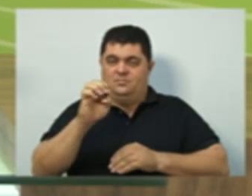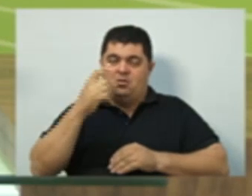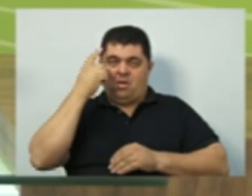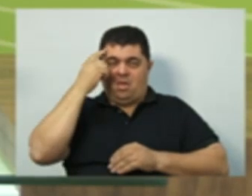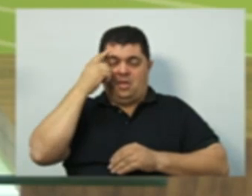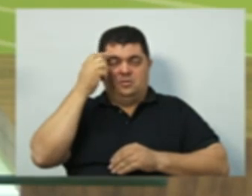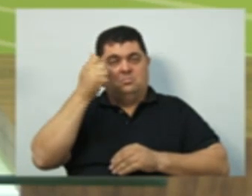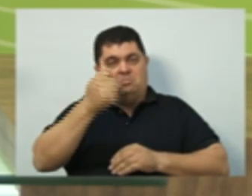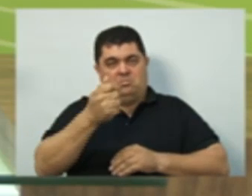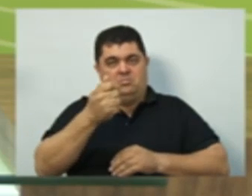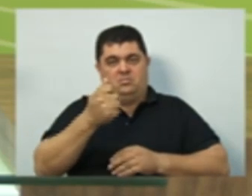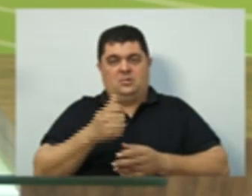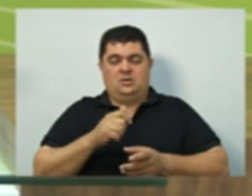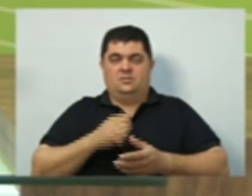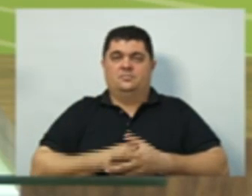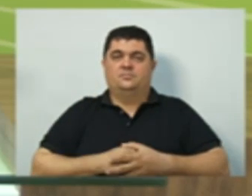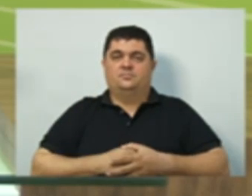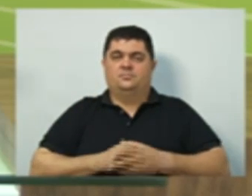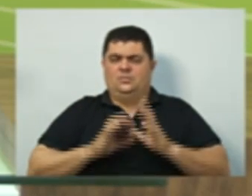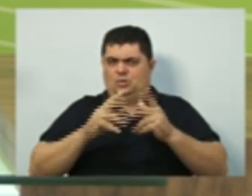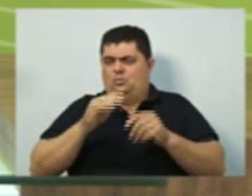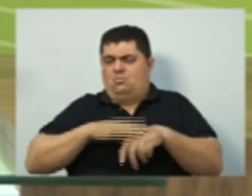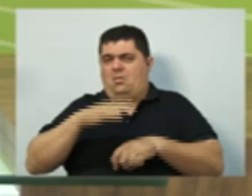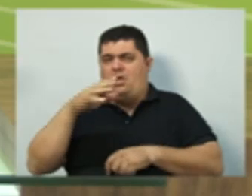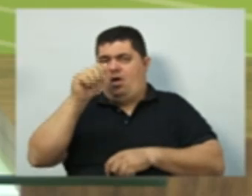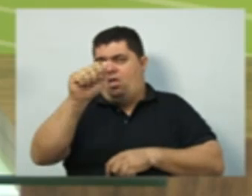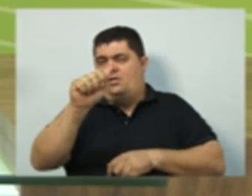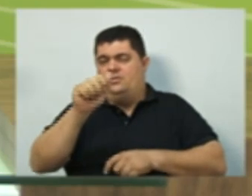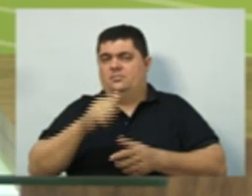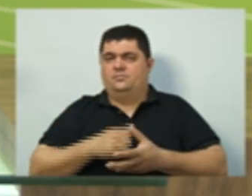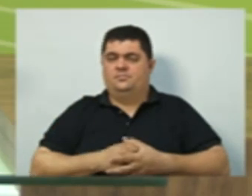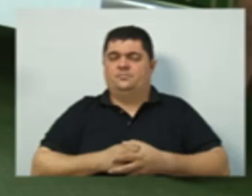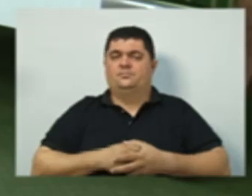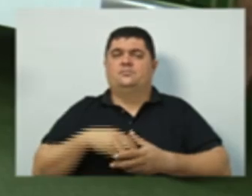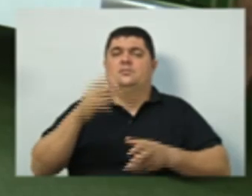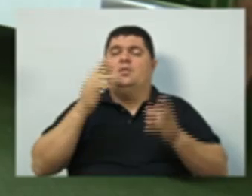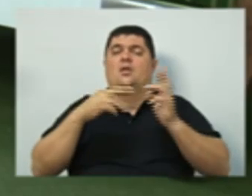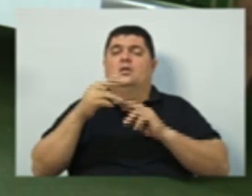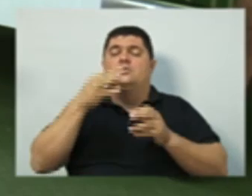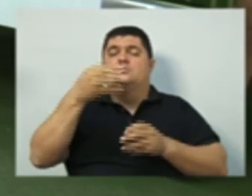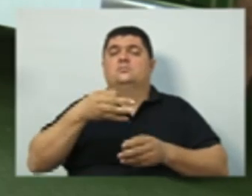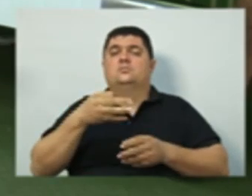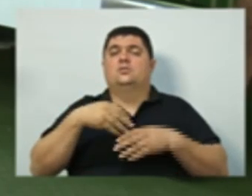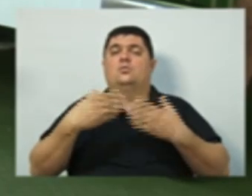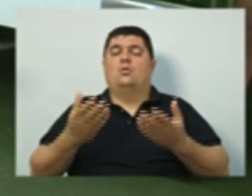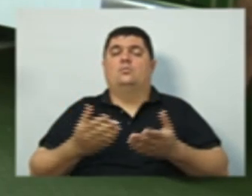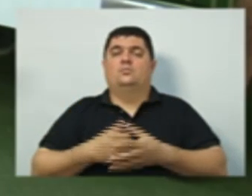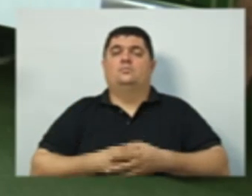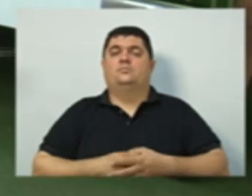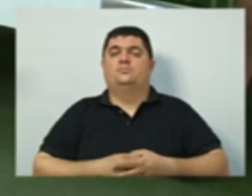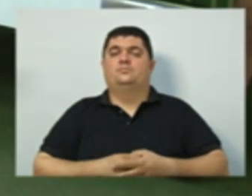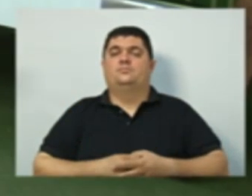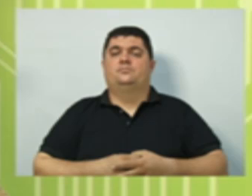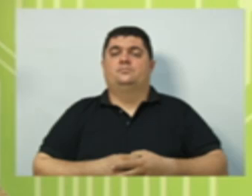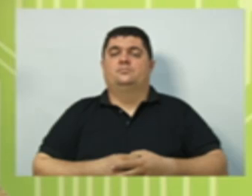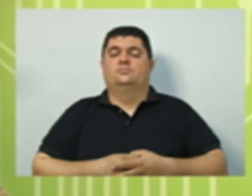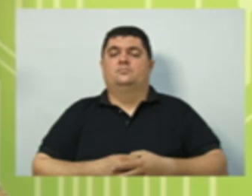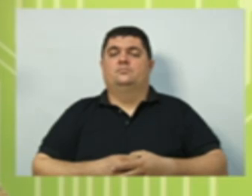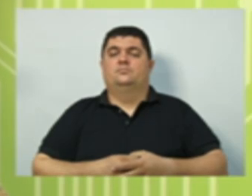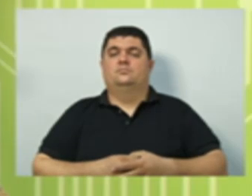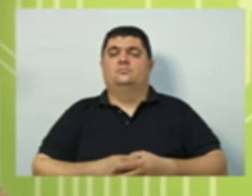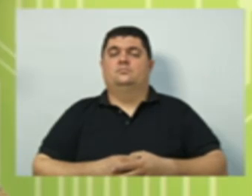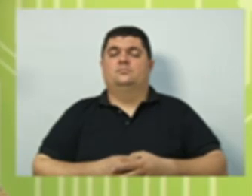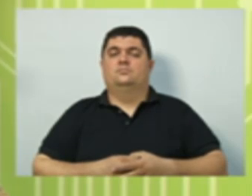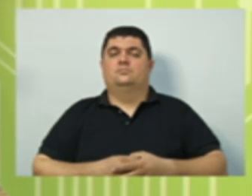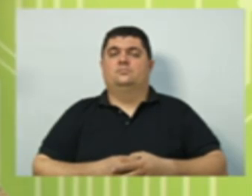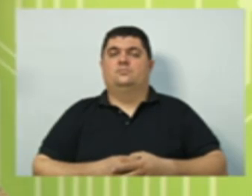letra A. A maioria aqui está dizendo que é a letra A, professora Eliane. Qual seria a resposta correta aí pra gente? Então,